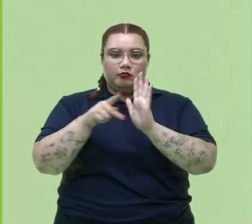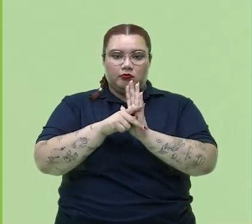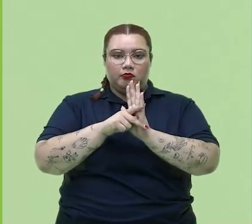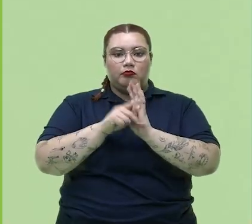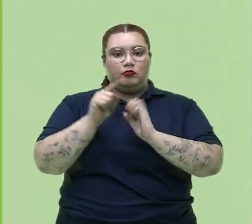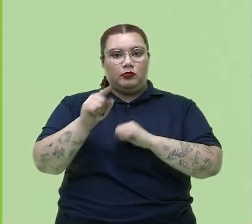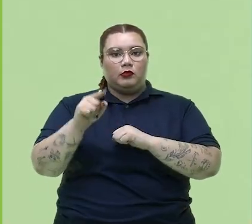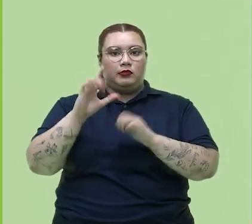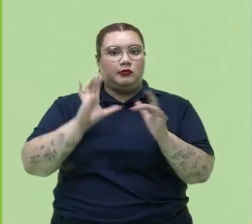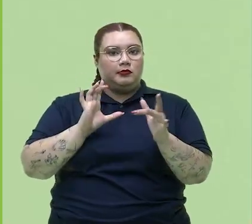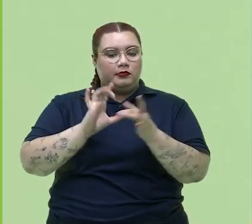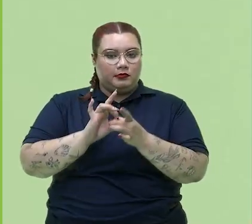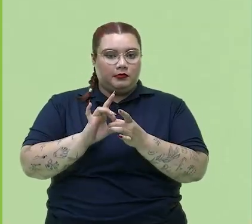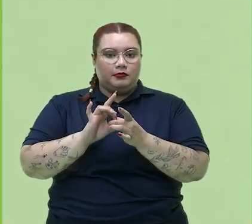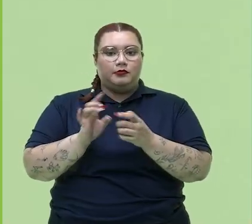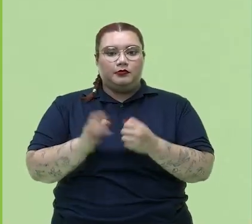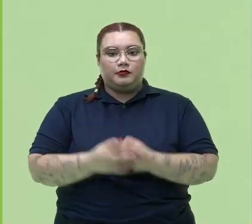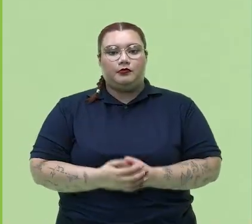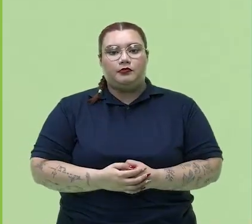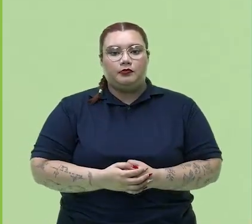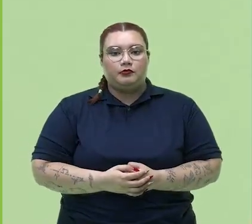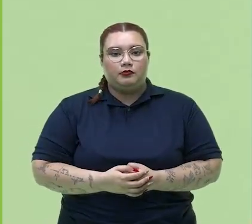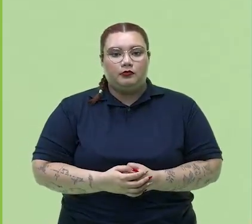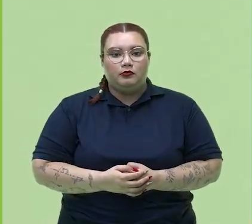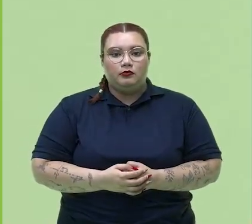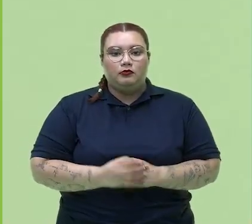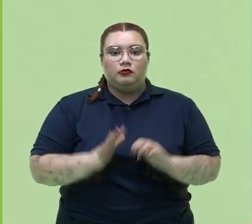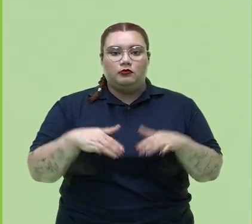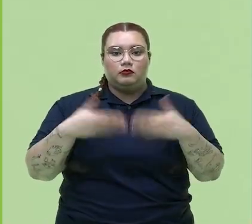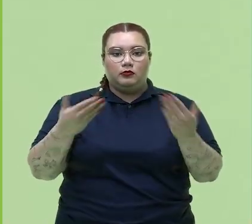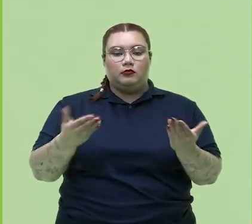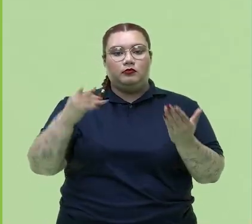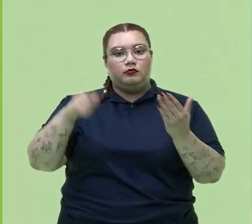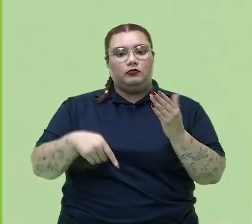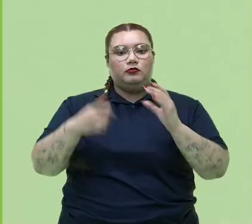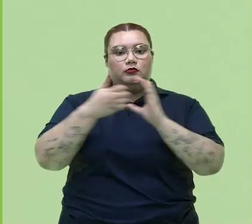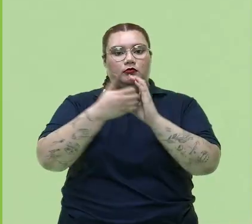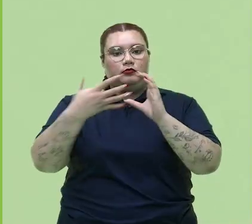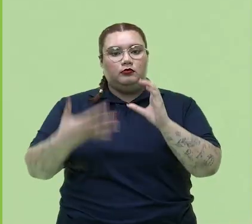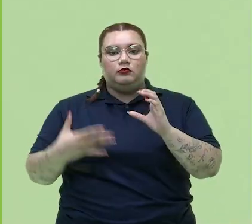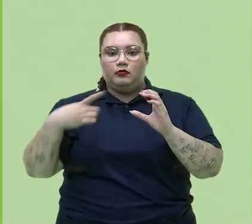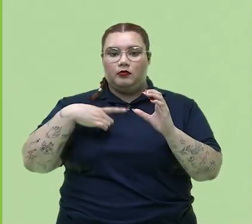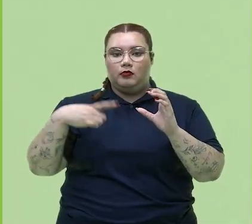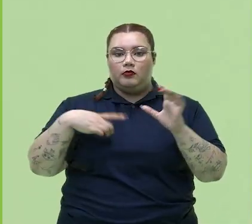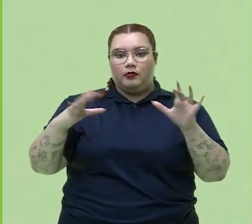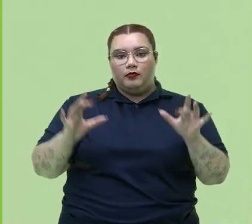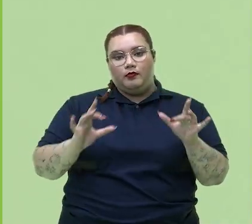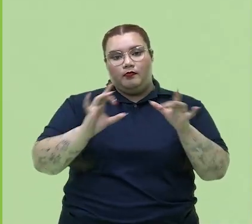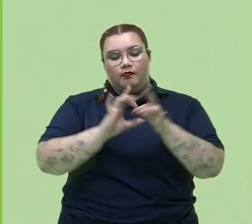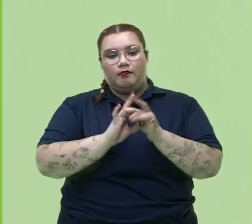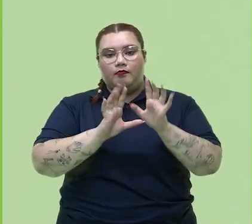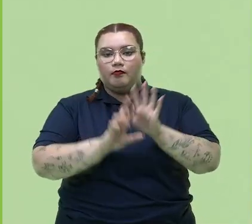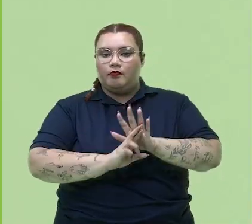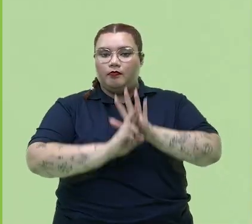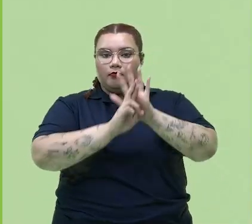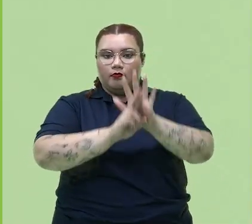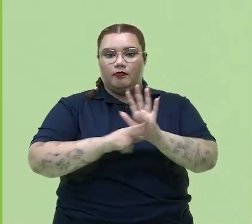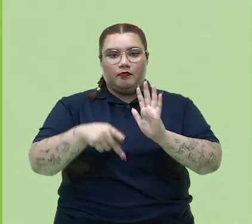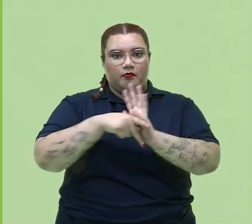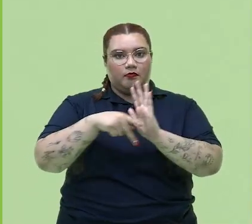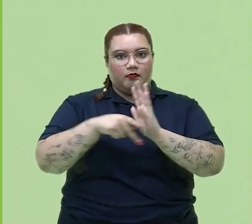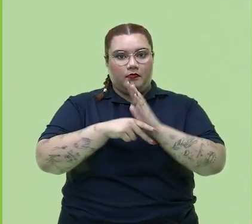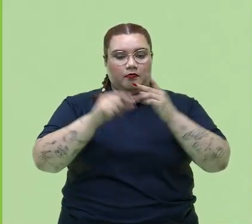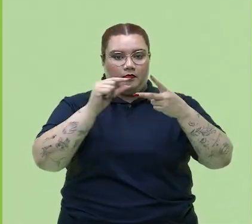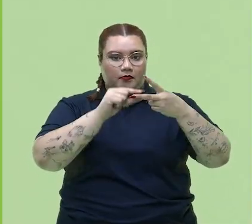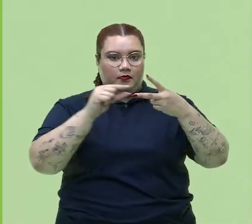qual você faz parte. Então, esses são os caracteres que estão presentes e representados pelos